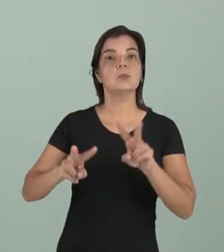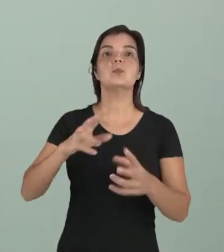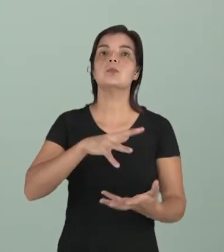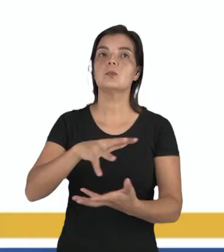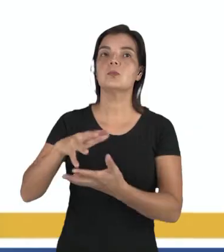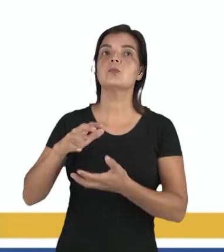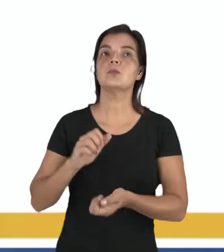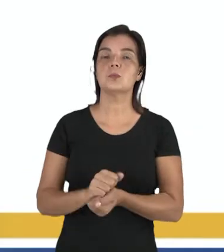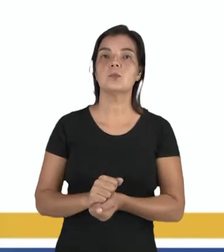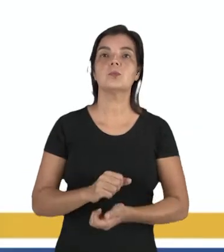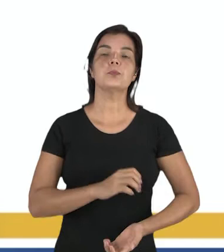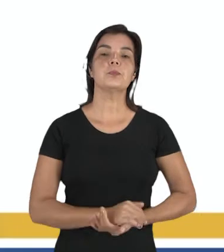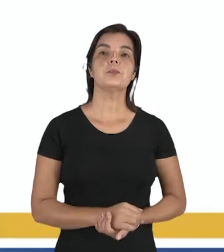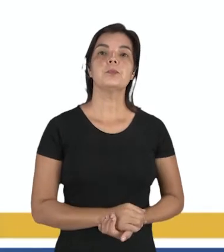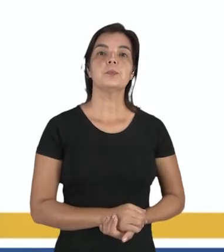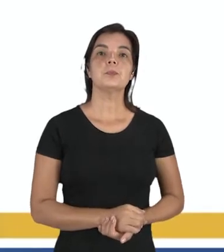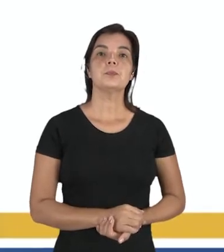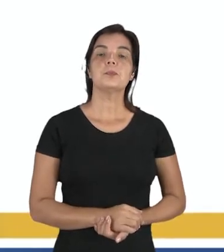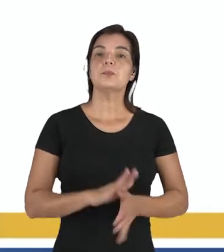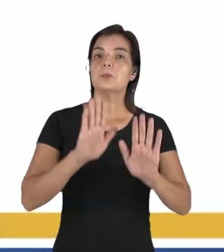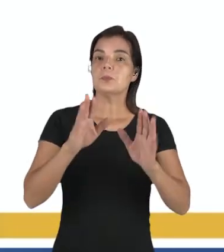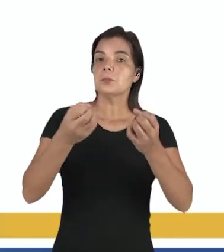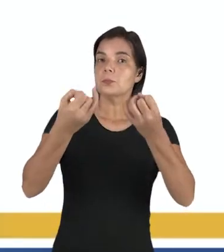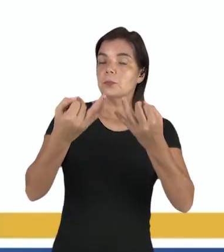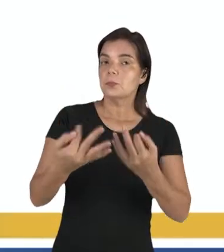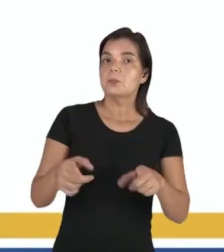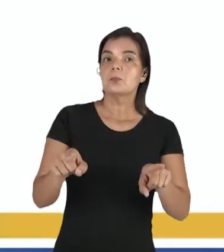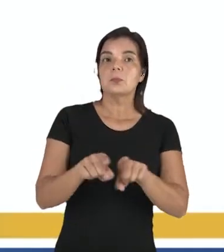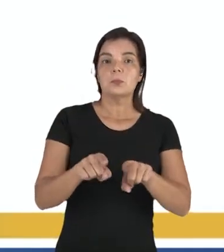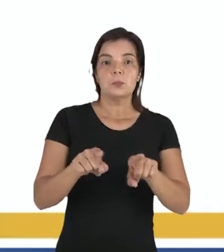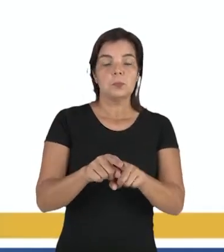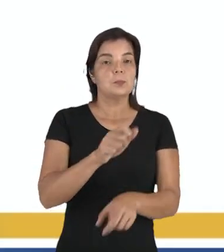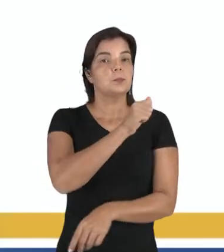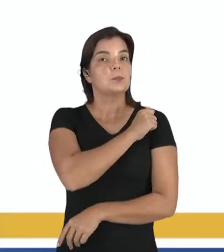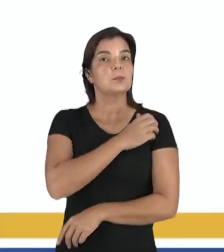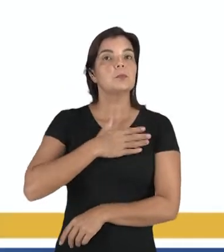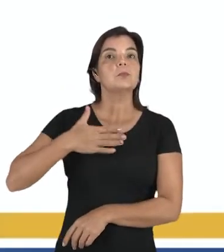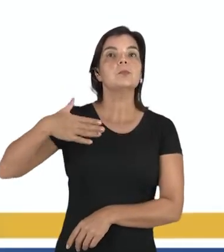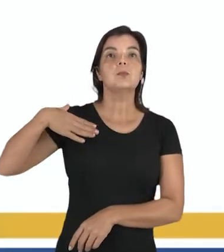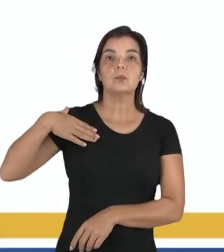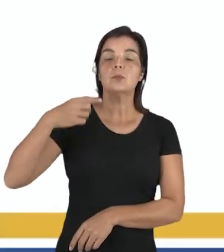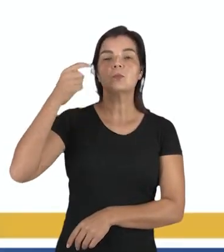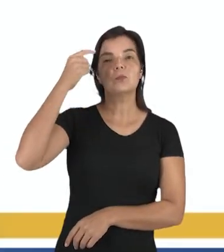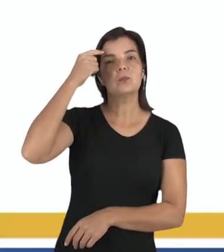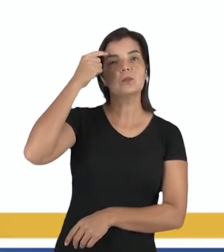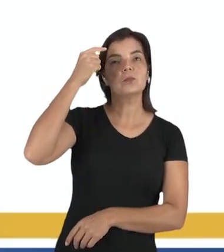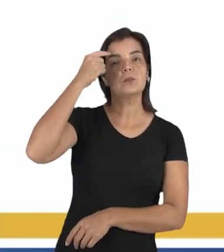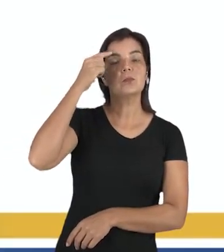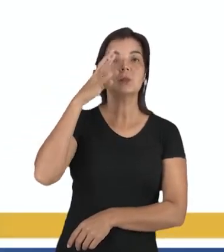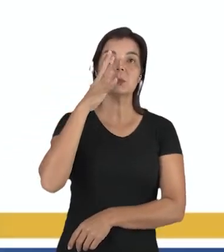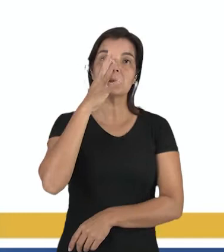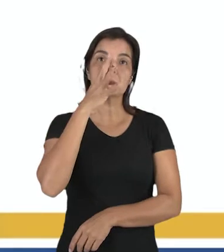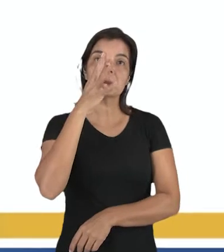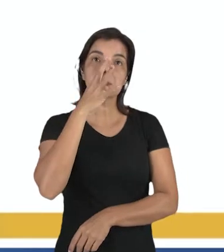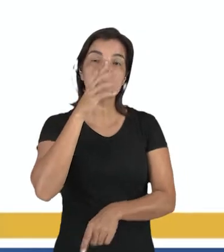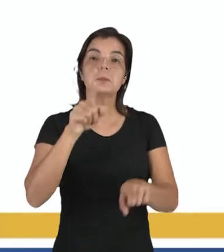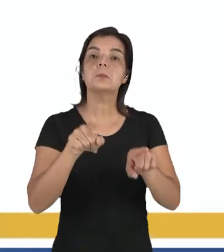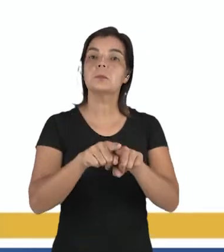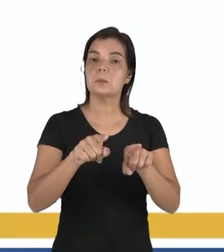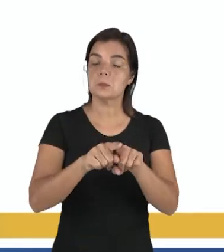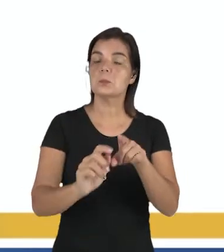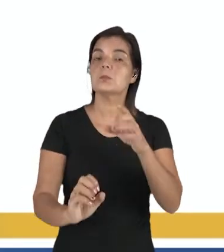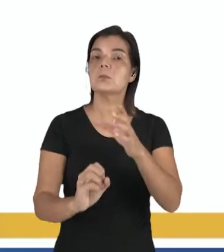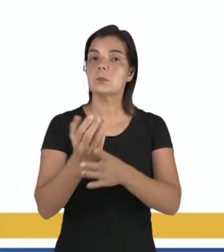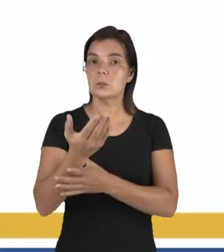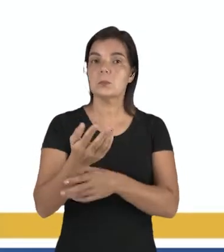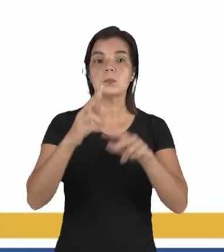mundo. Olha aqui. Eu já falei isso, né, porque para Aristóteles, né, o pensamento, pensar, contemplar, refletir é uma